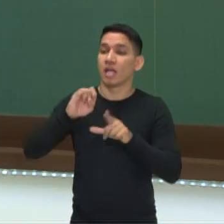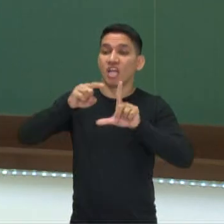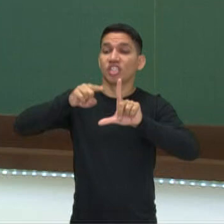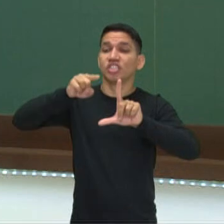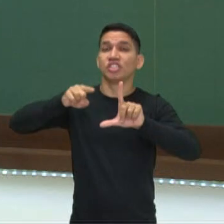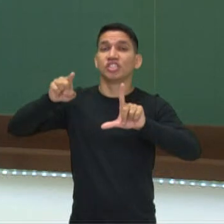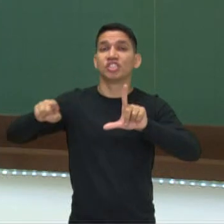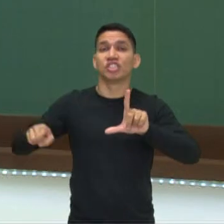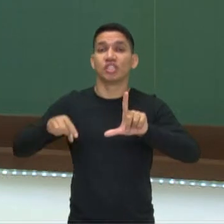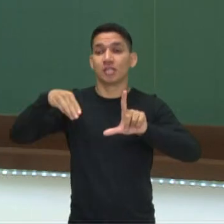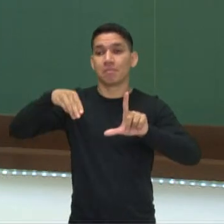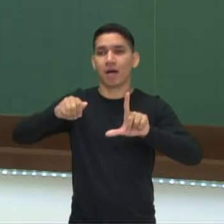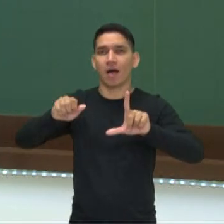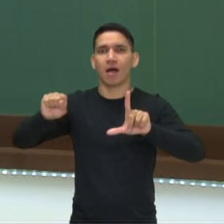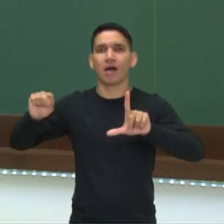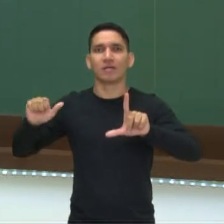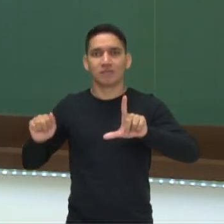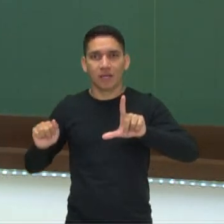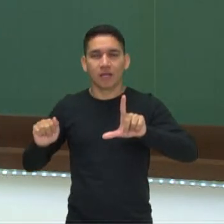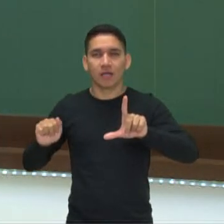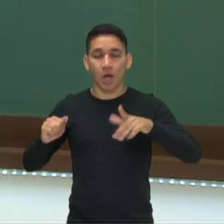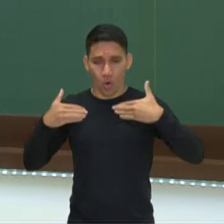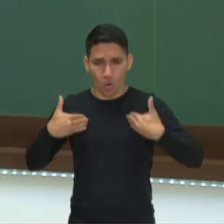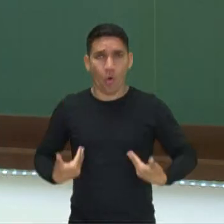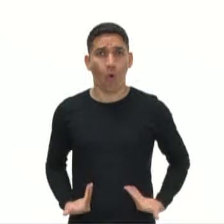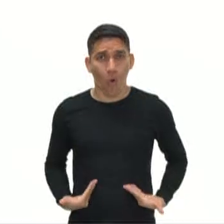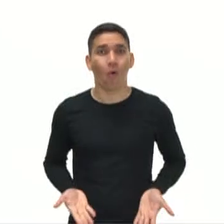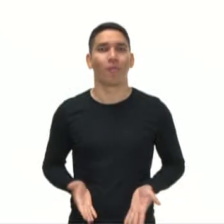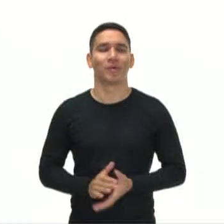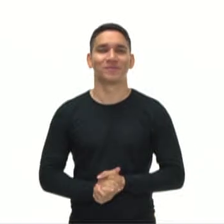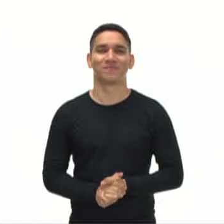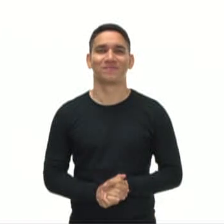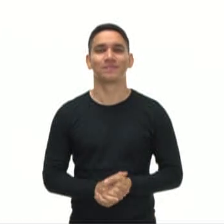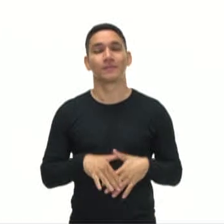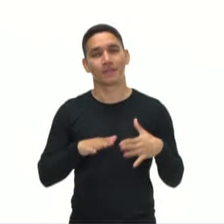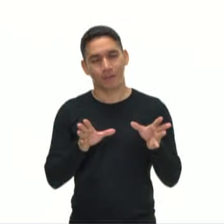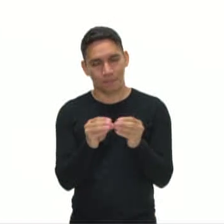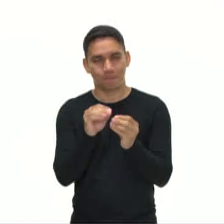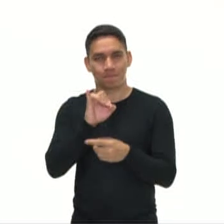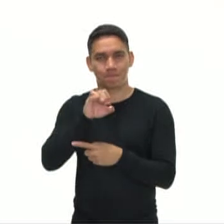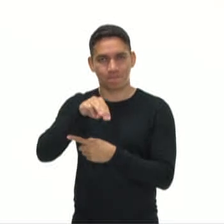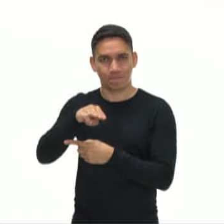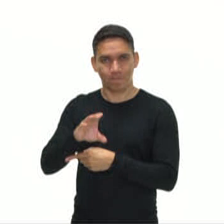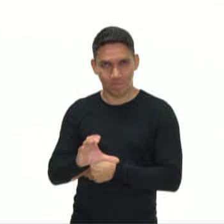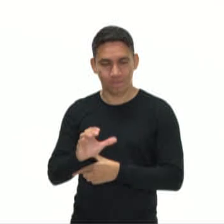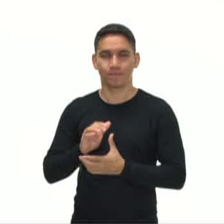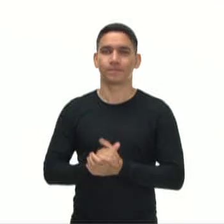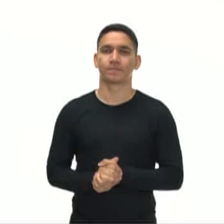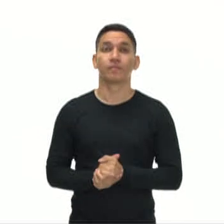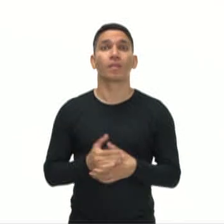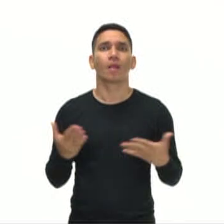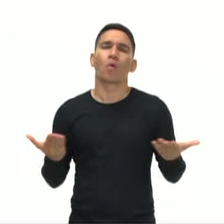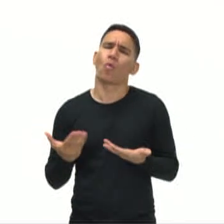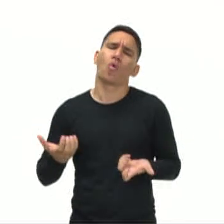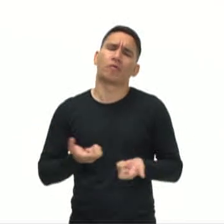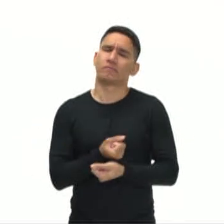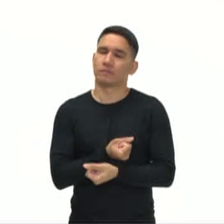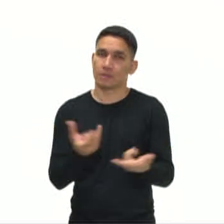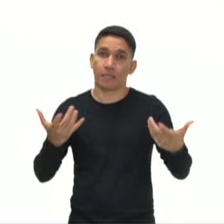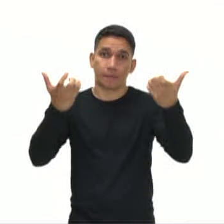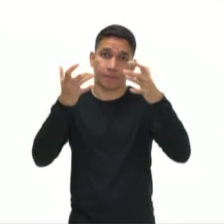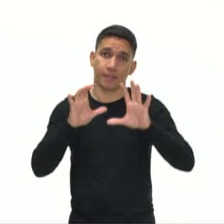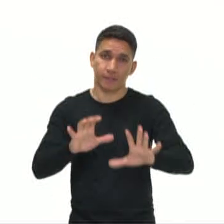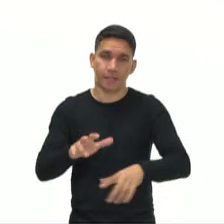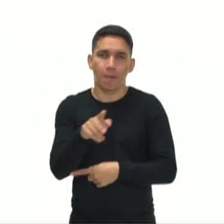Massa Corporal ou Corpórea. Olha lá, hoje muito se fala índice de massa corpórea, não é? Ser